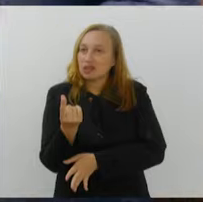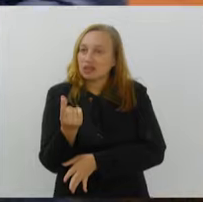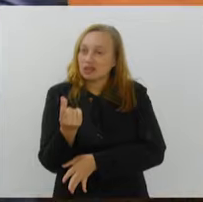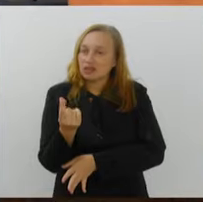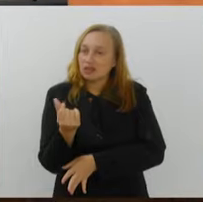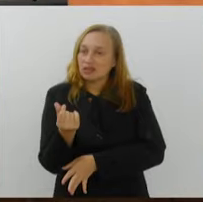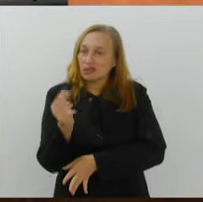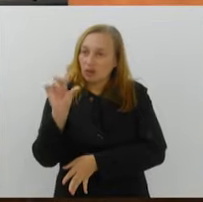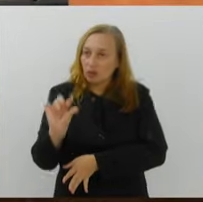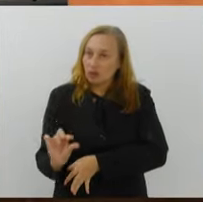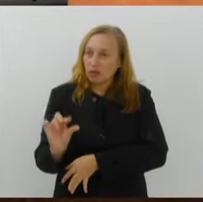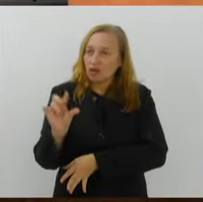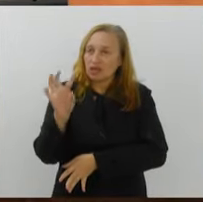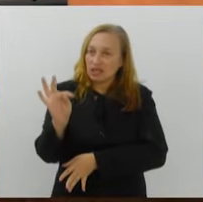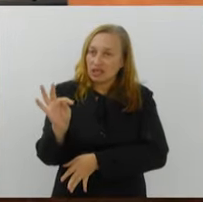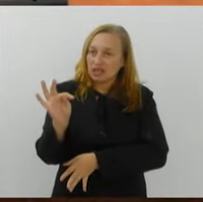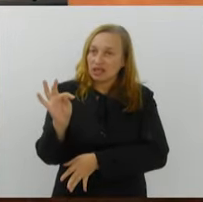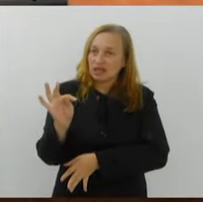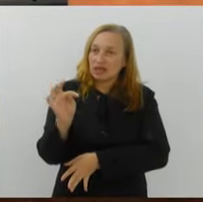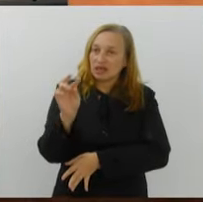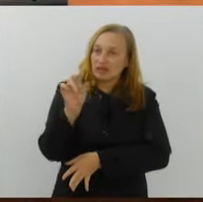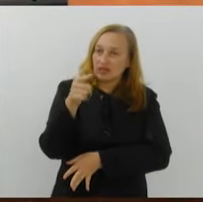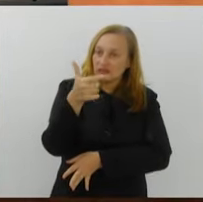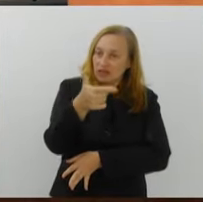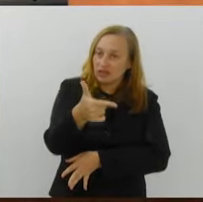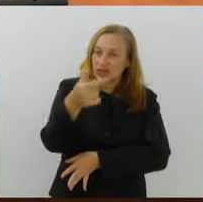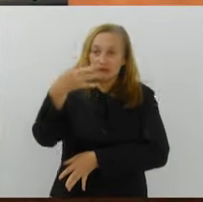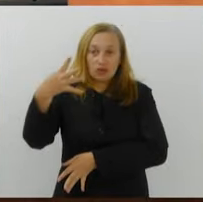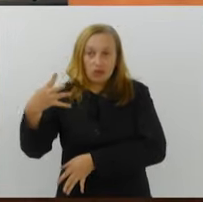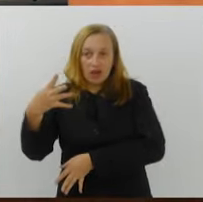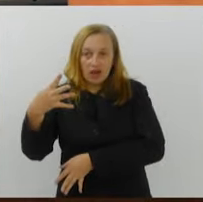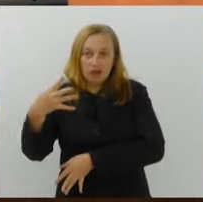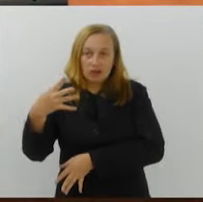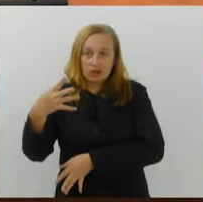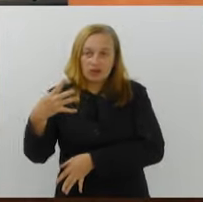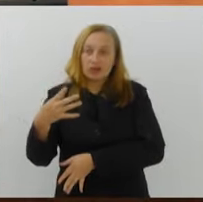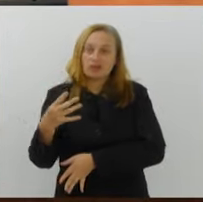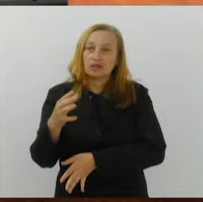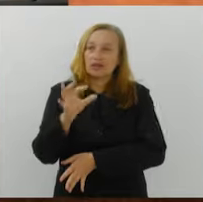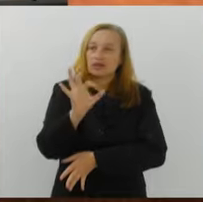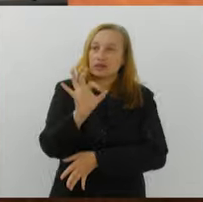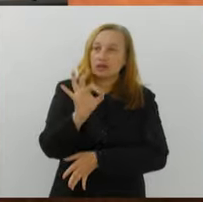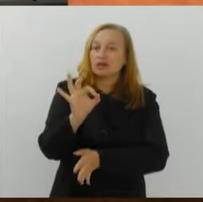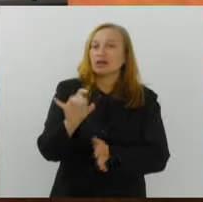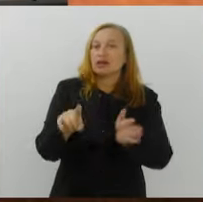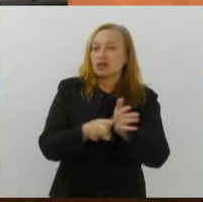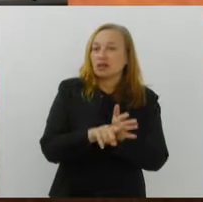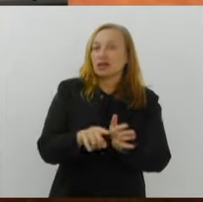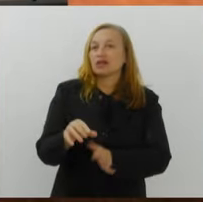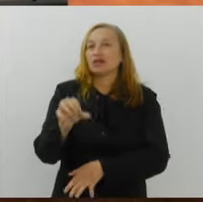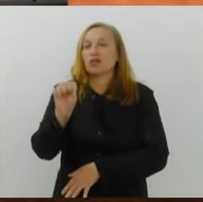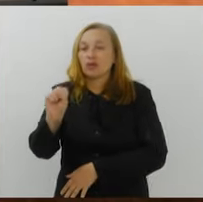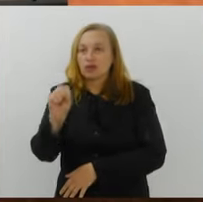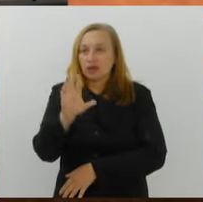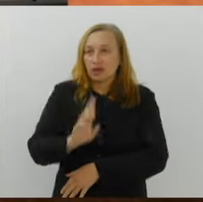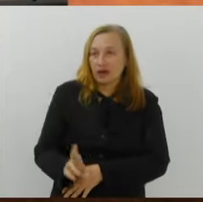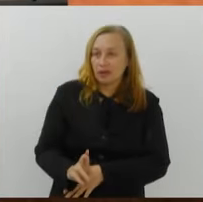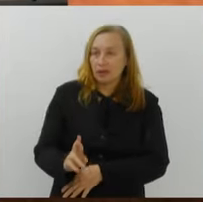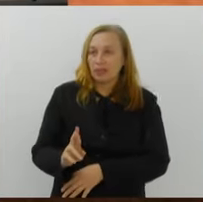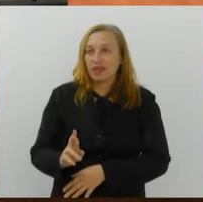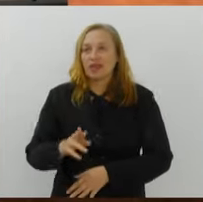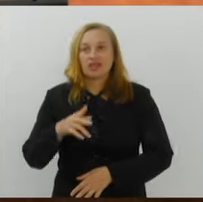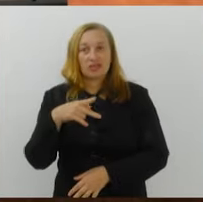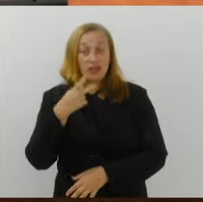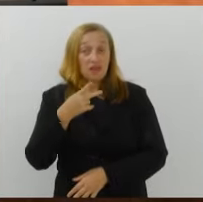de R$ 24 para R$ 8,00. Então, a gente mostra aqui quem tem eficiência de trabalho ou não e dizer que eu não citei